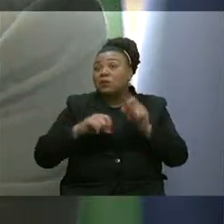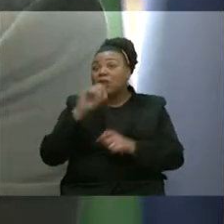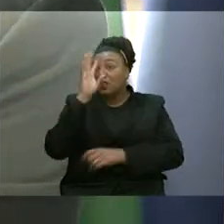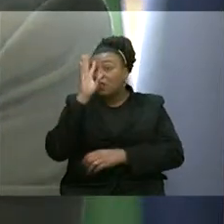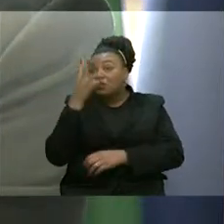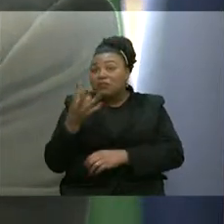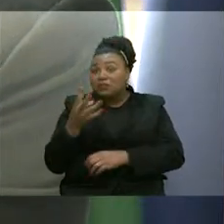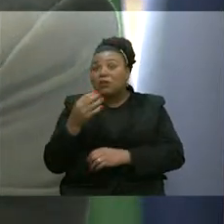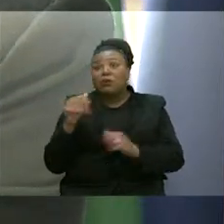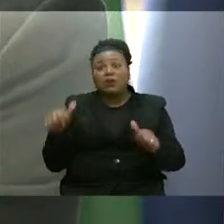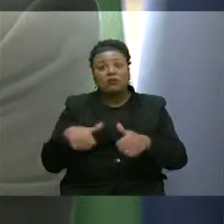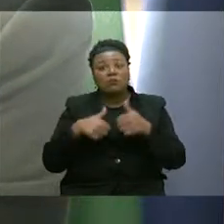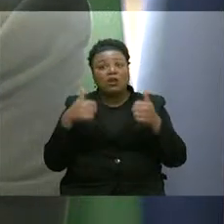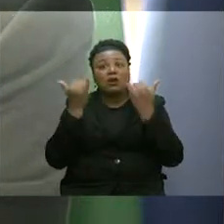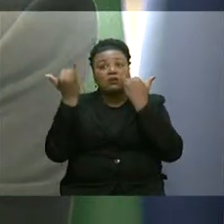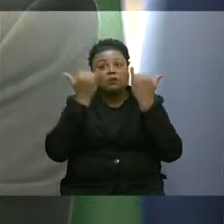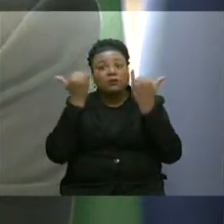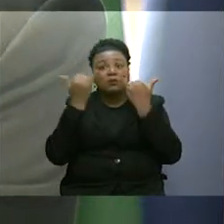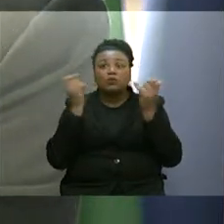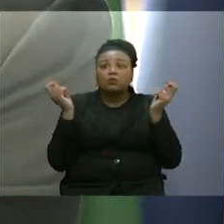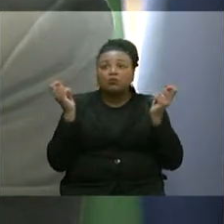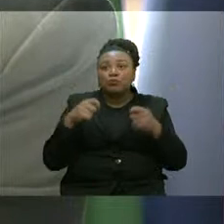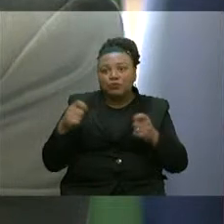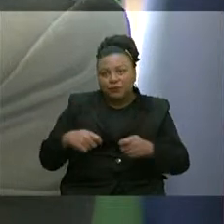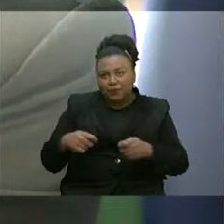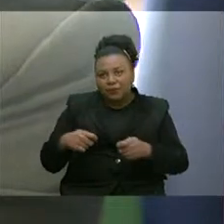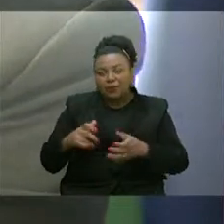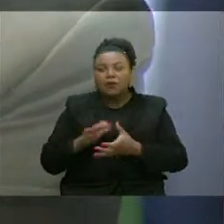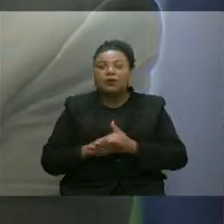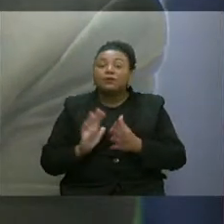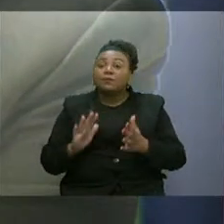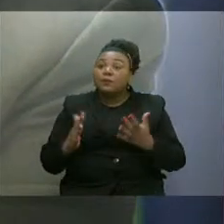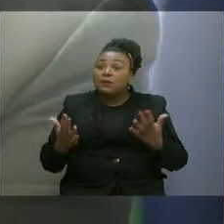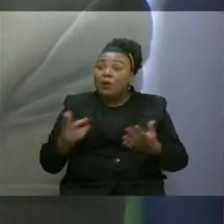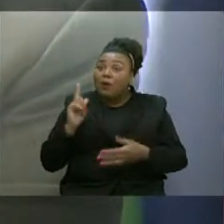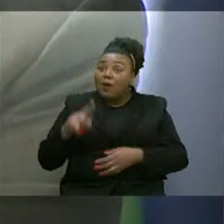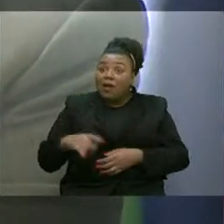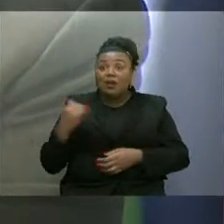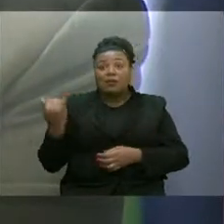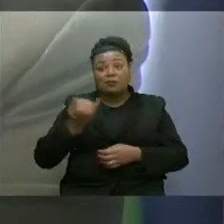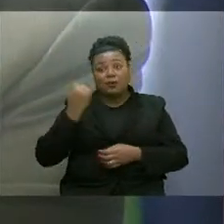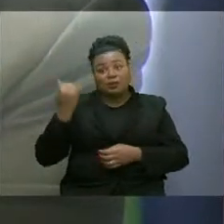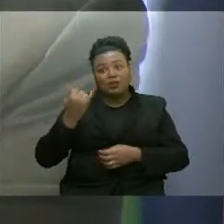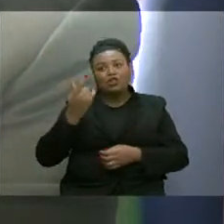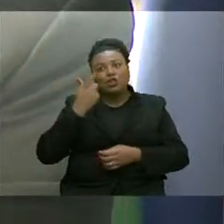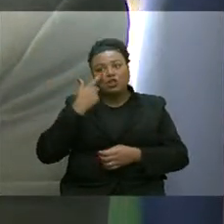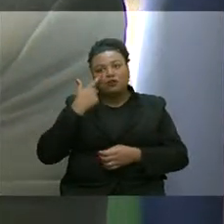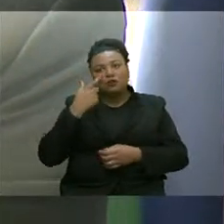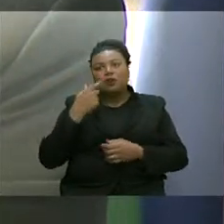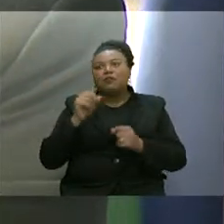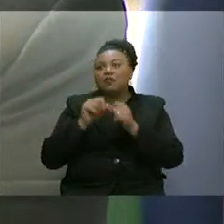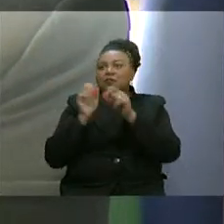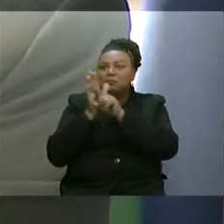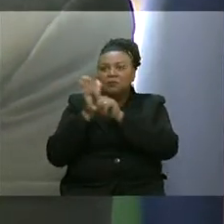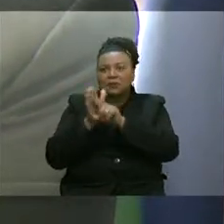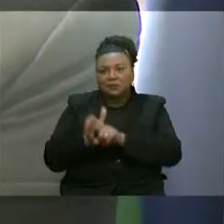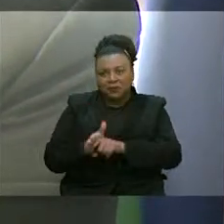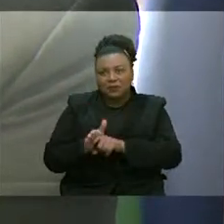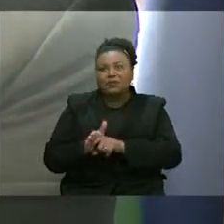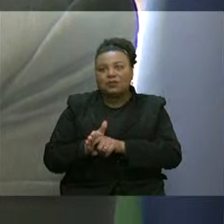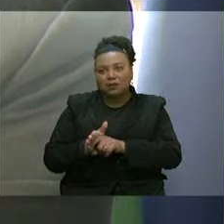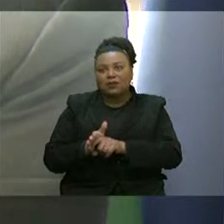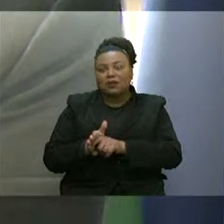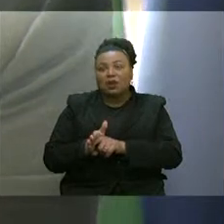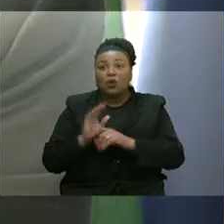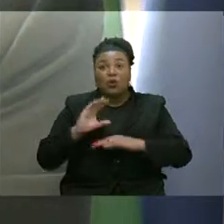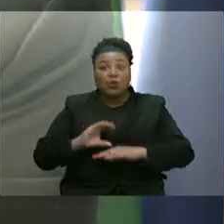decisão com as melhores informações possíveis. Então, isso é muito importante, a gente buscar fazer pesquisas.